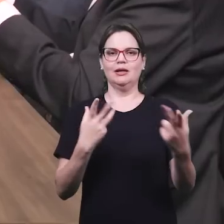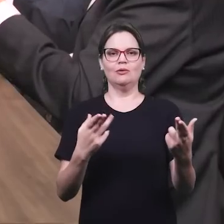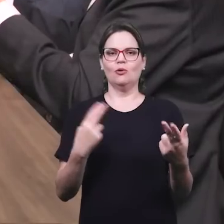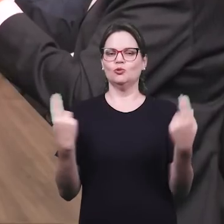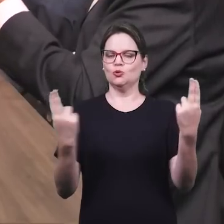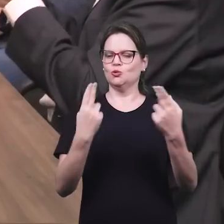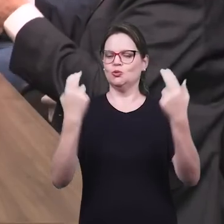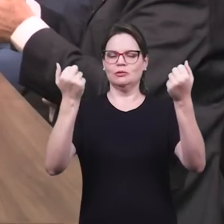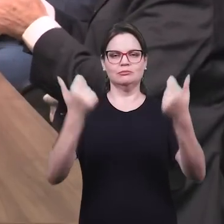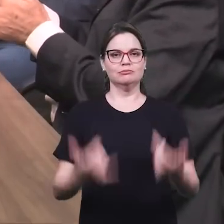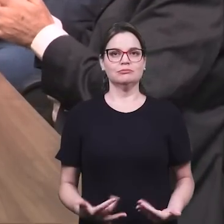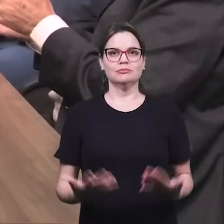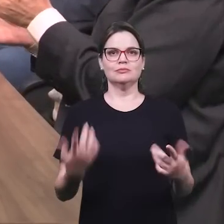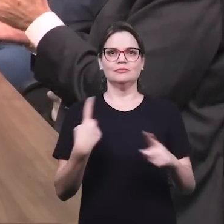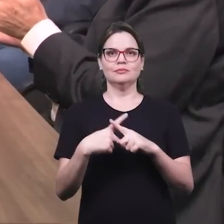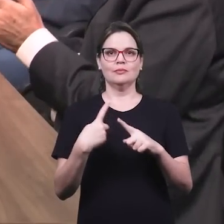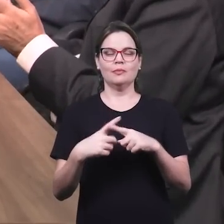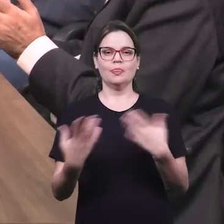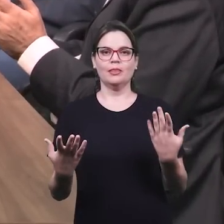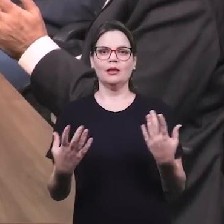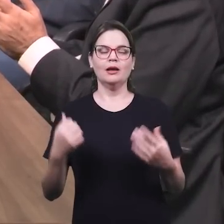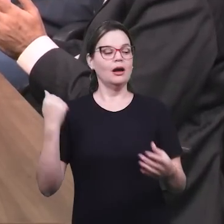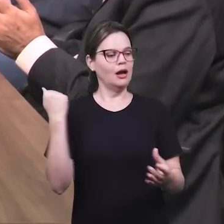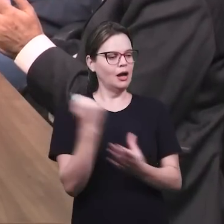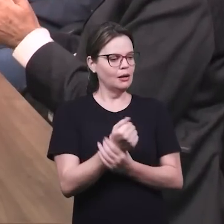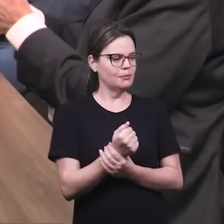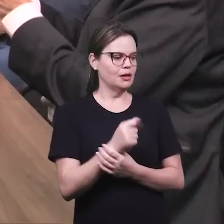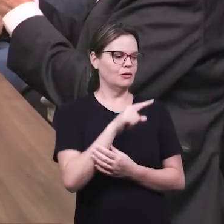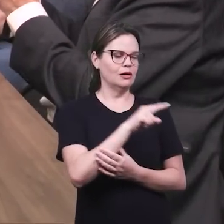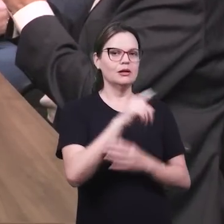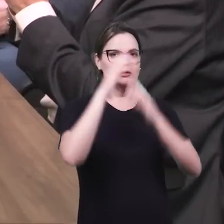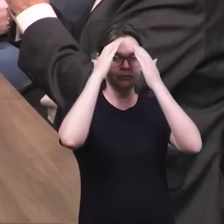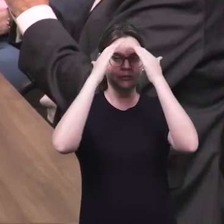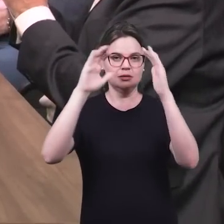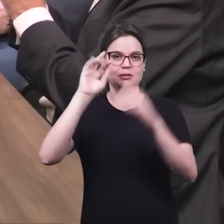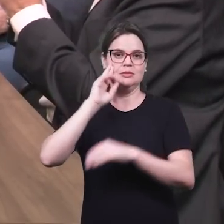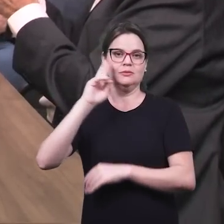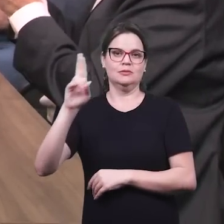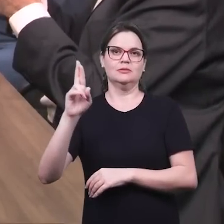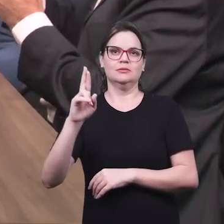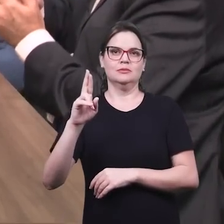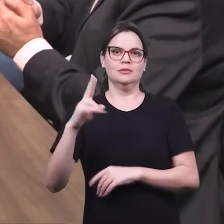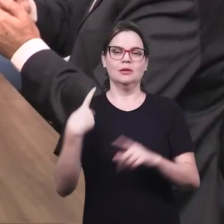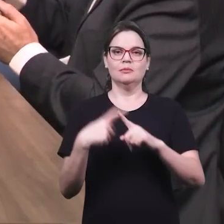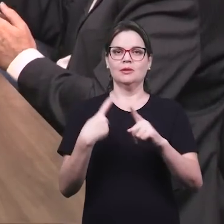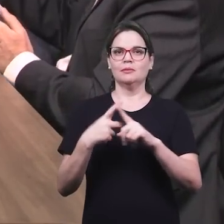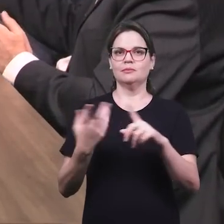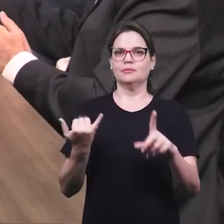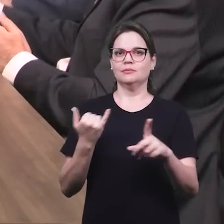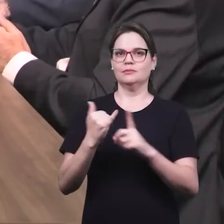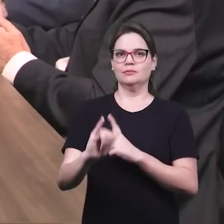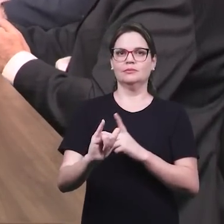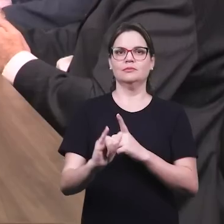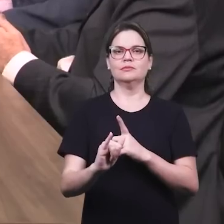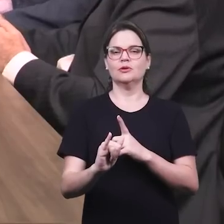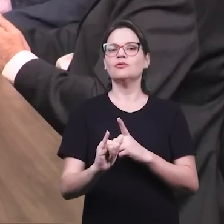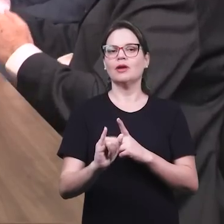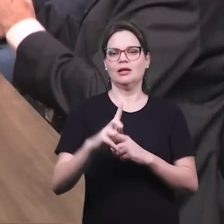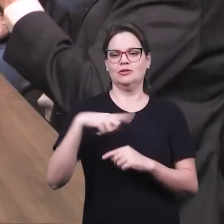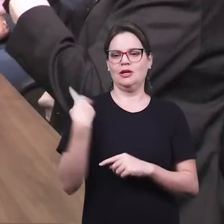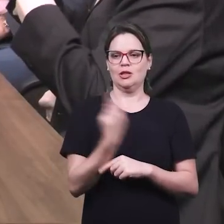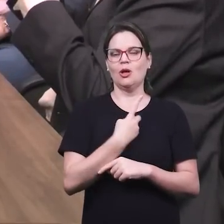a palavra fala que ele recebeu o evangelho do Senhor. E isso é tão maravilhoso porque profeticamente mostrava para a